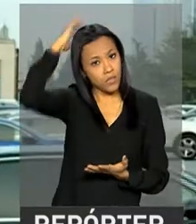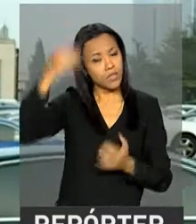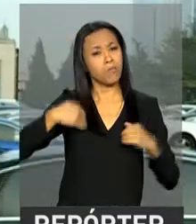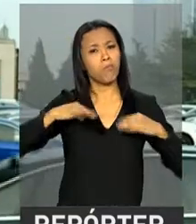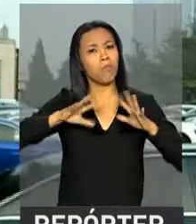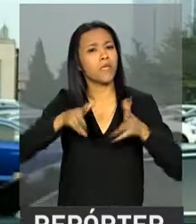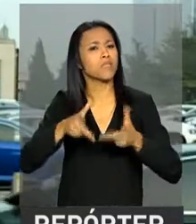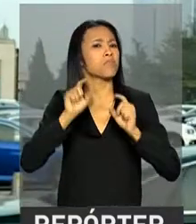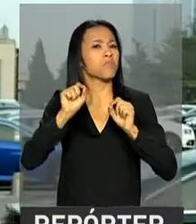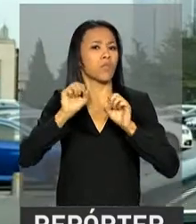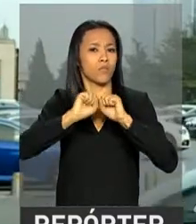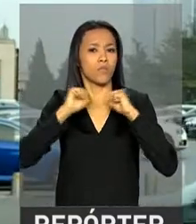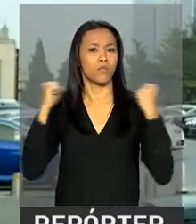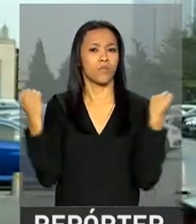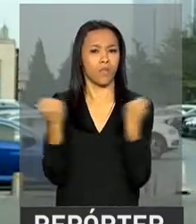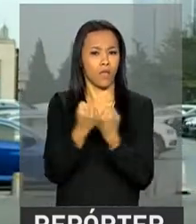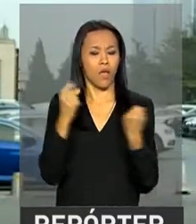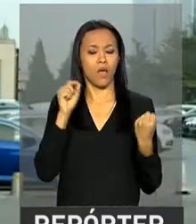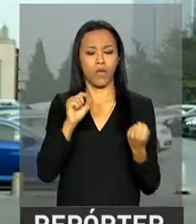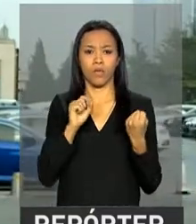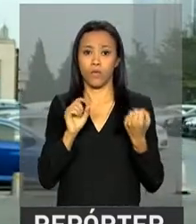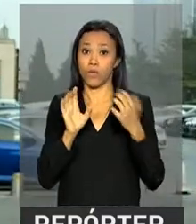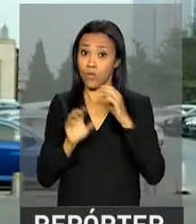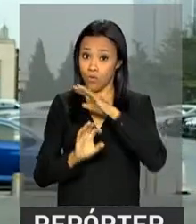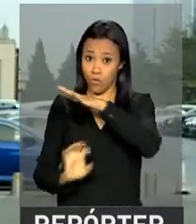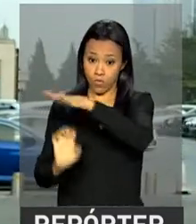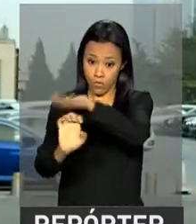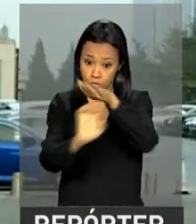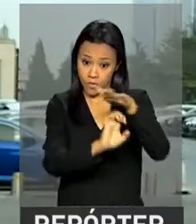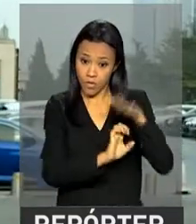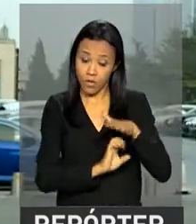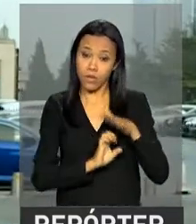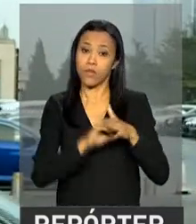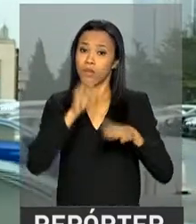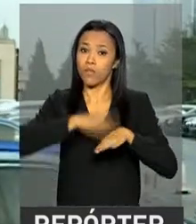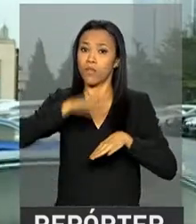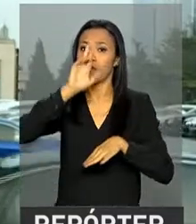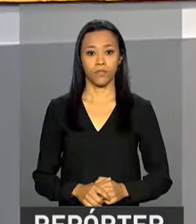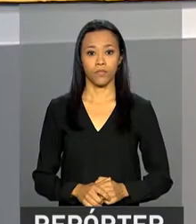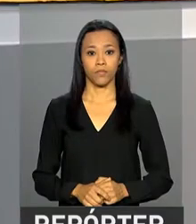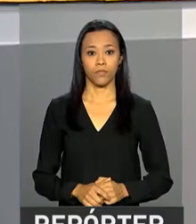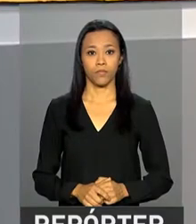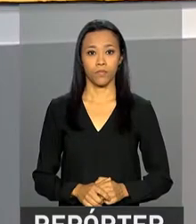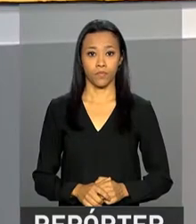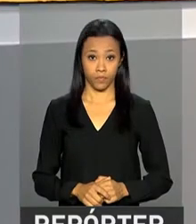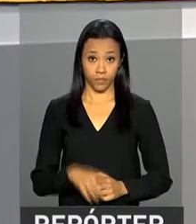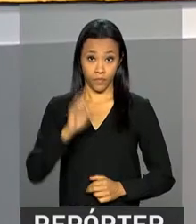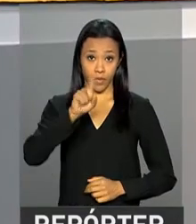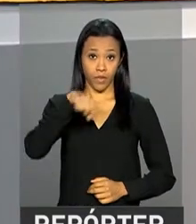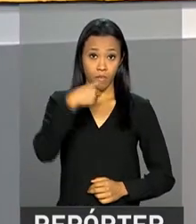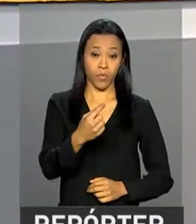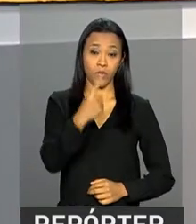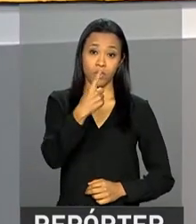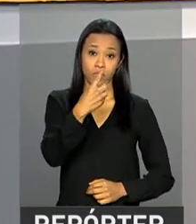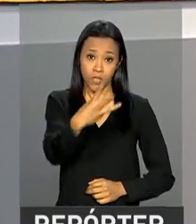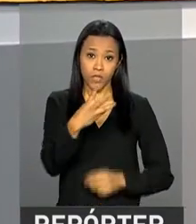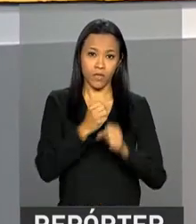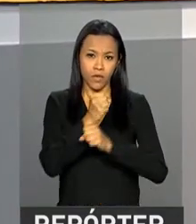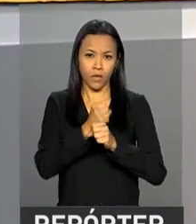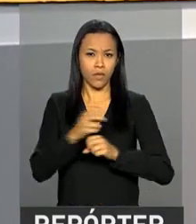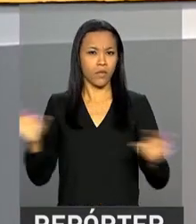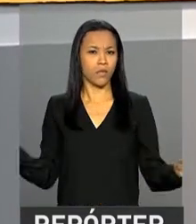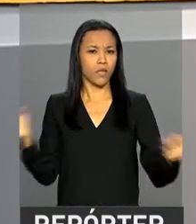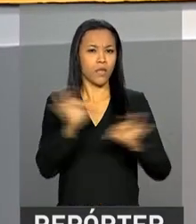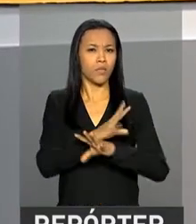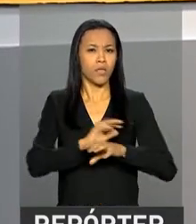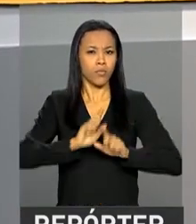um seminário de promoção de investimentos organizado pelo governo federal. Depois de 13 anos, termina a missão